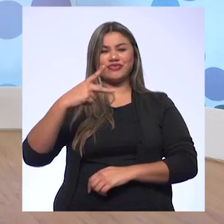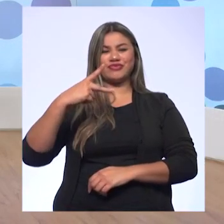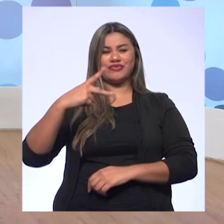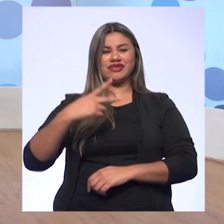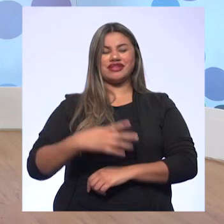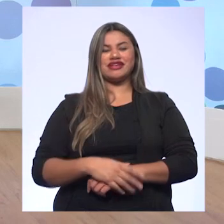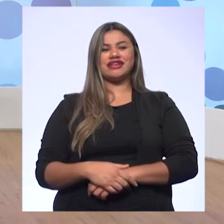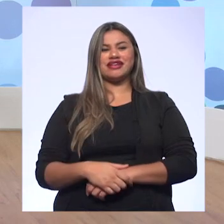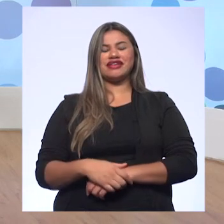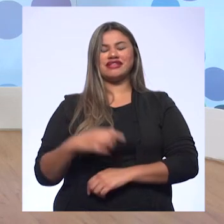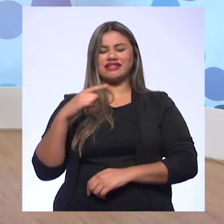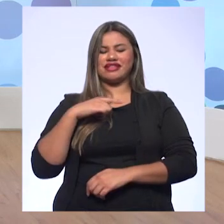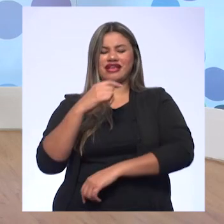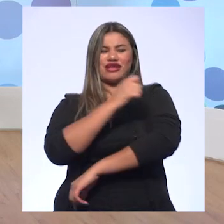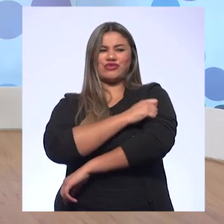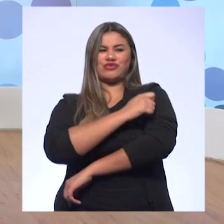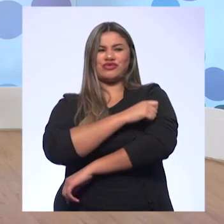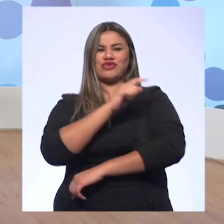o nome, mas